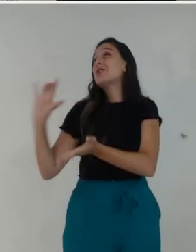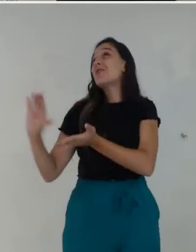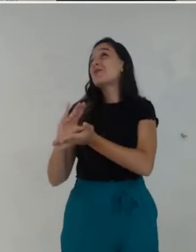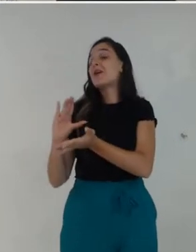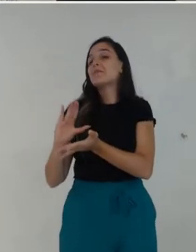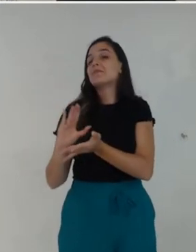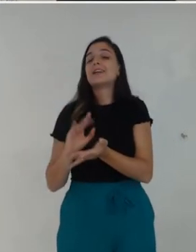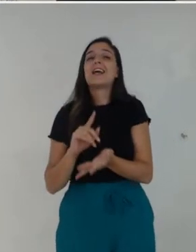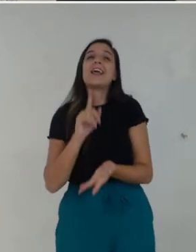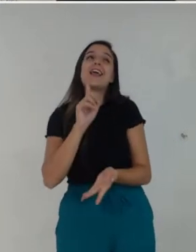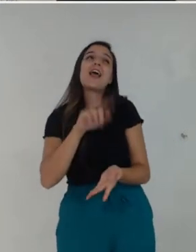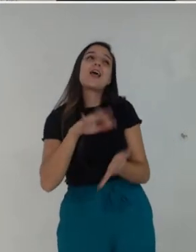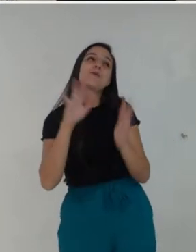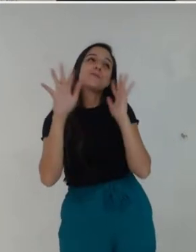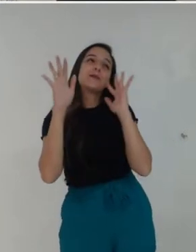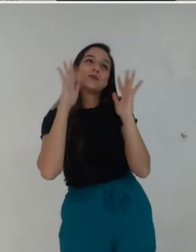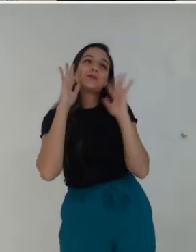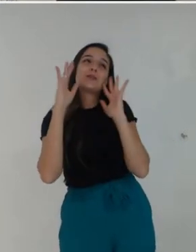Enfim.